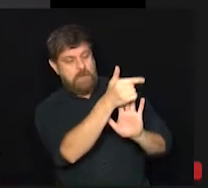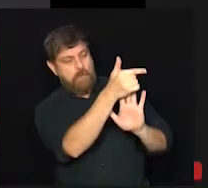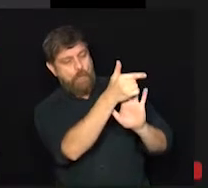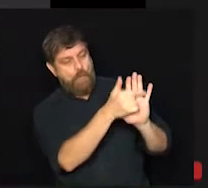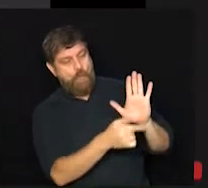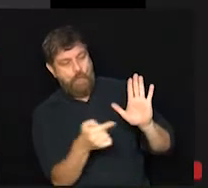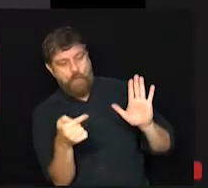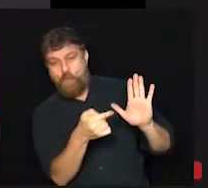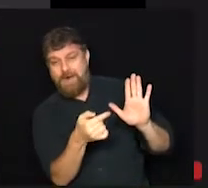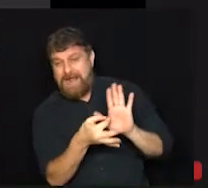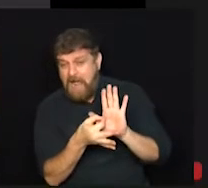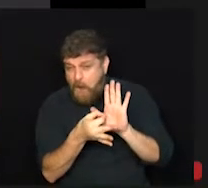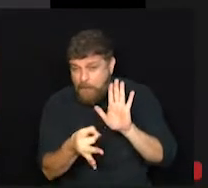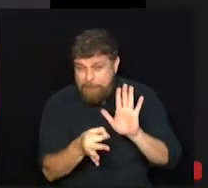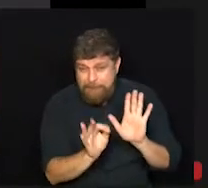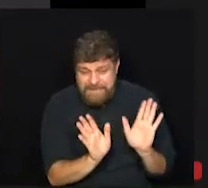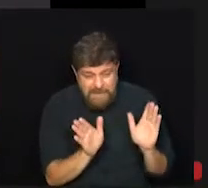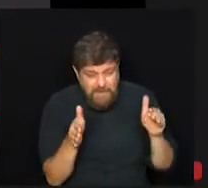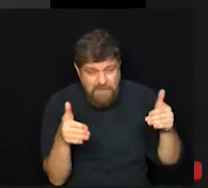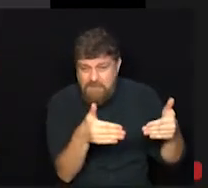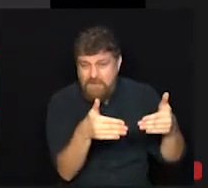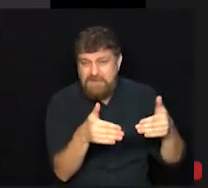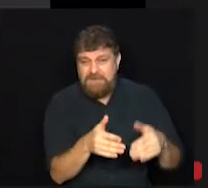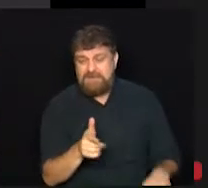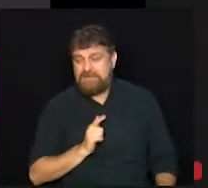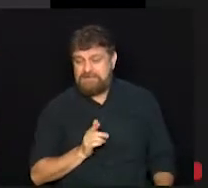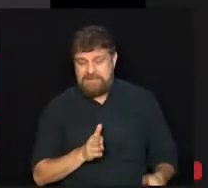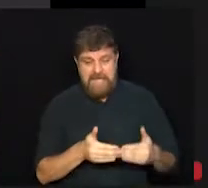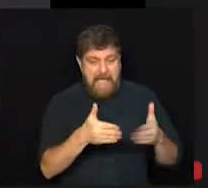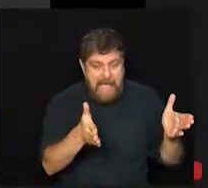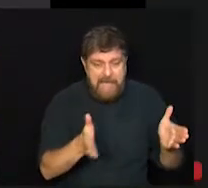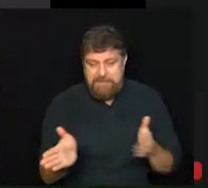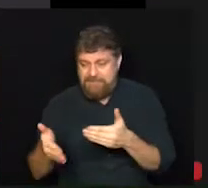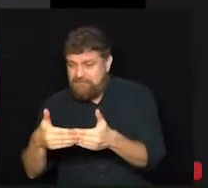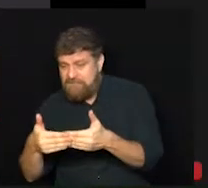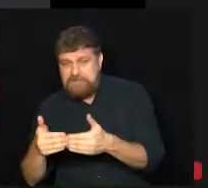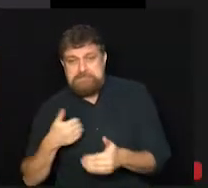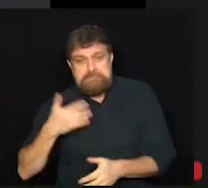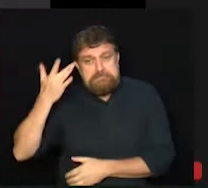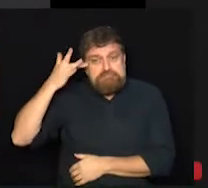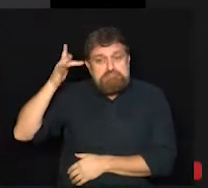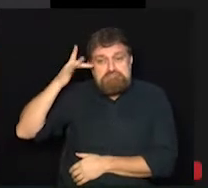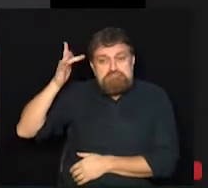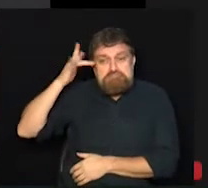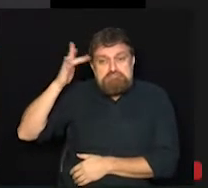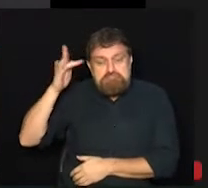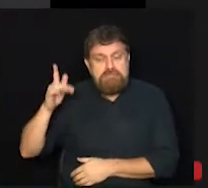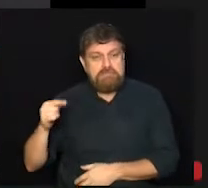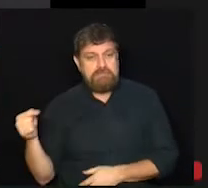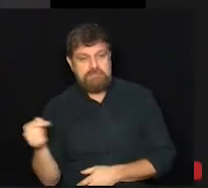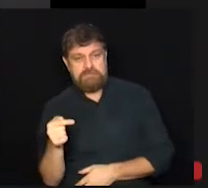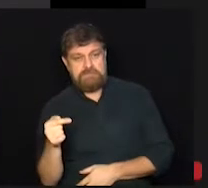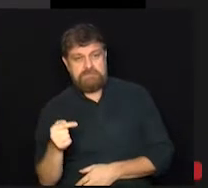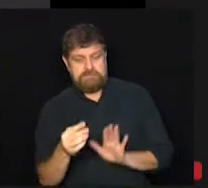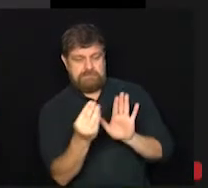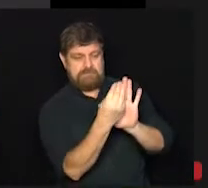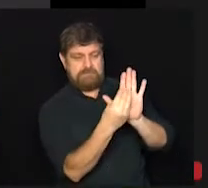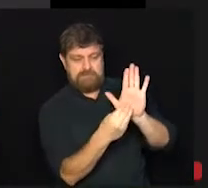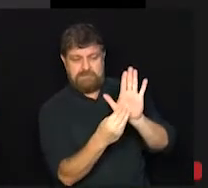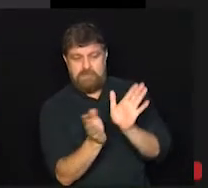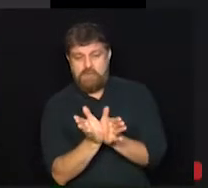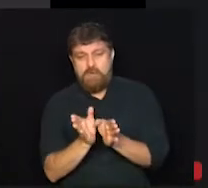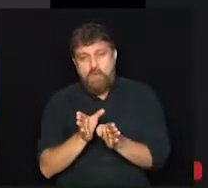um posicionamento específico, volta, não volta, em particular em relação a isso, mas o que o